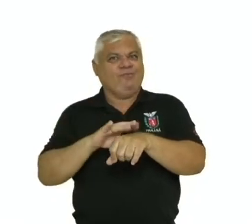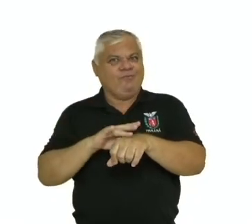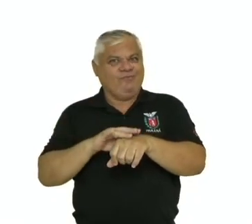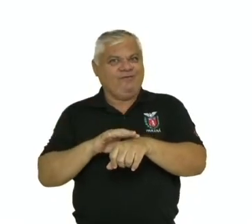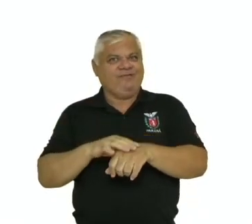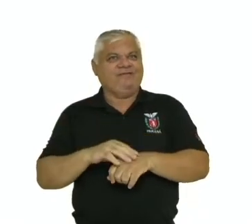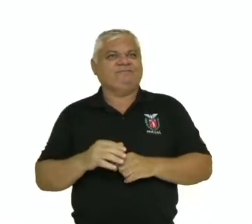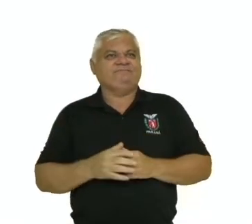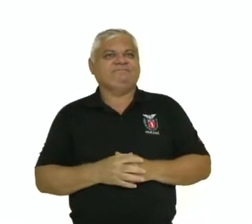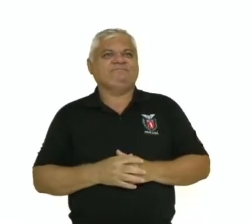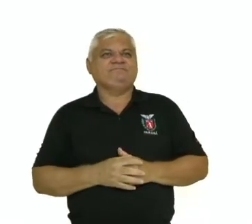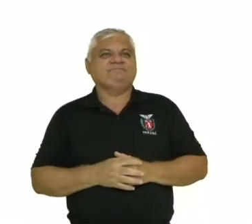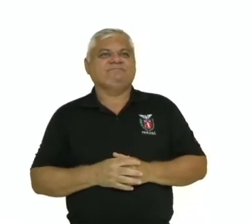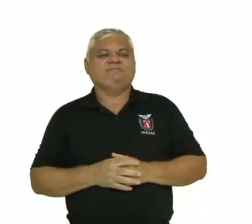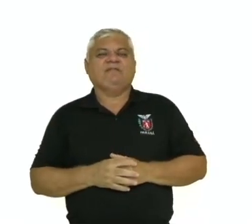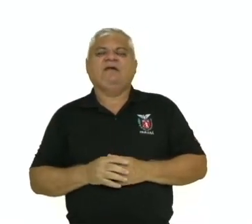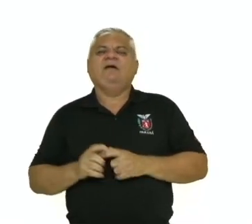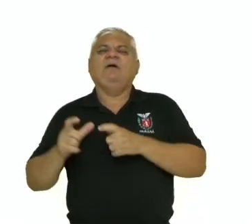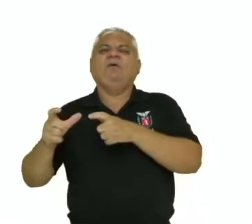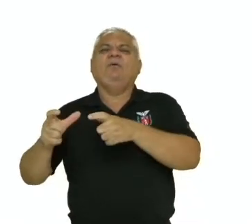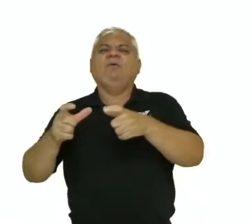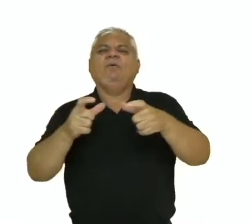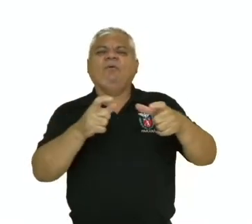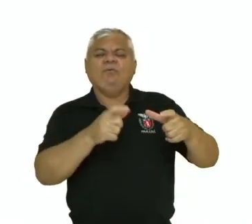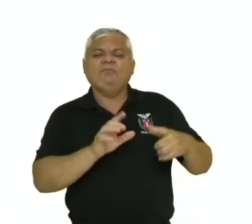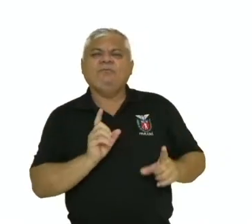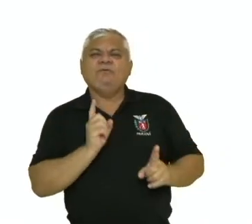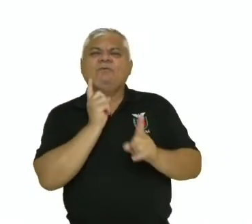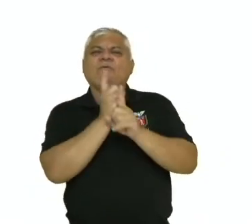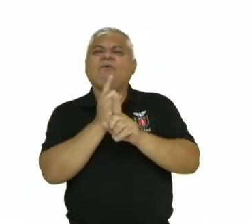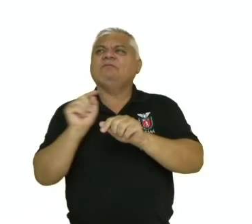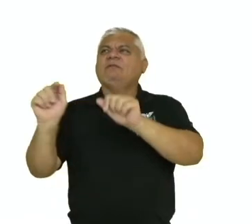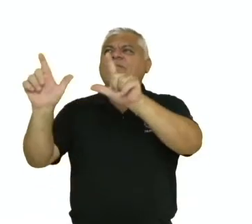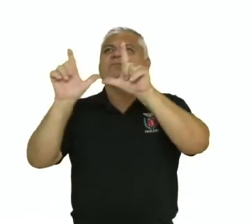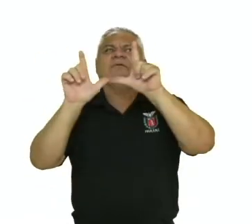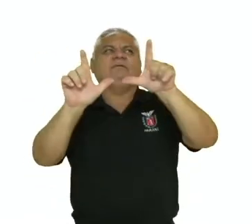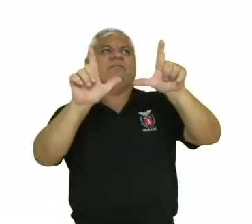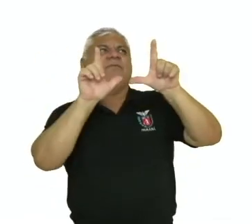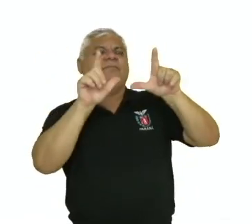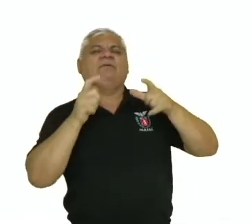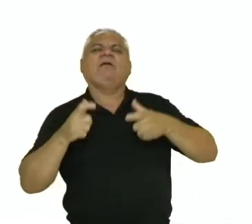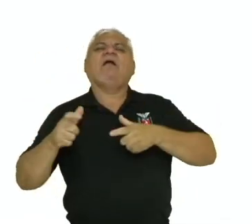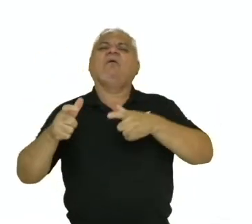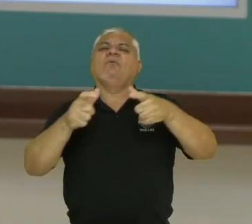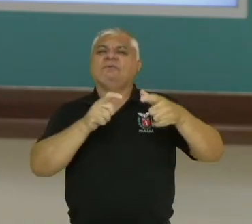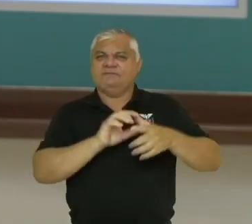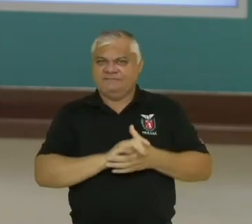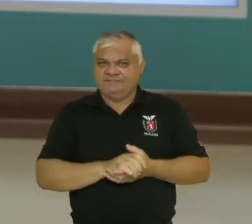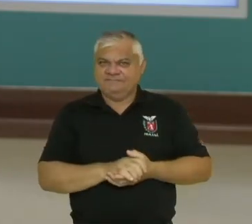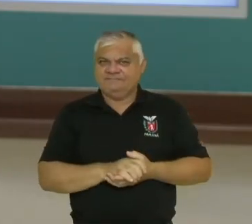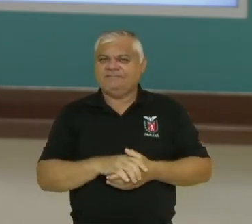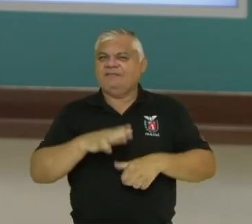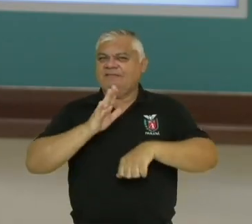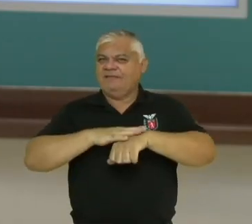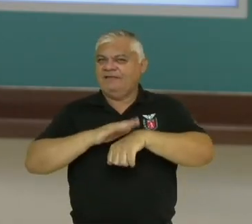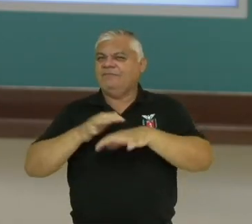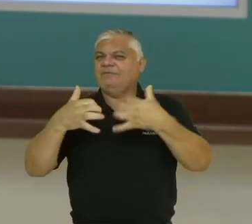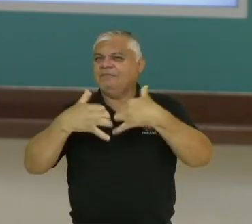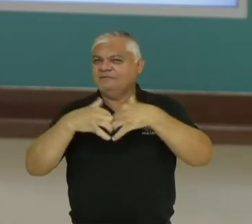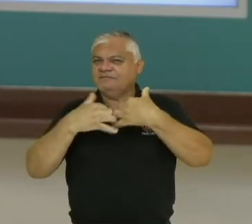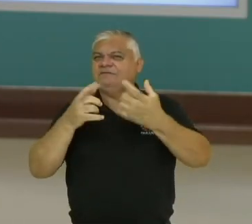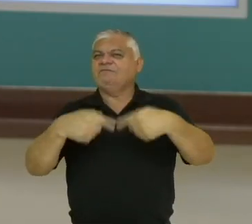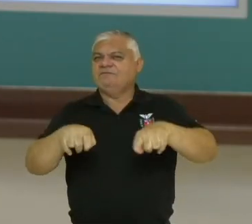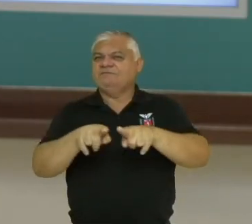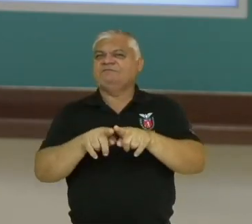Vamos ler a pergunta? Em que locais podemos encontrar cartazes de campanhas educativas? Vou dar um tempinho para você pensar e eu já